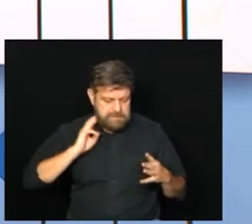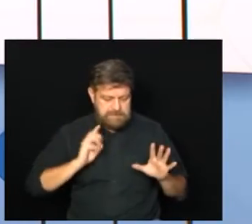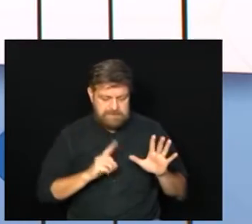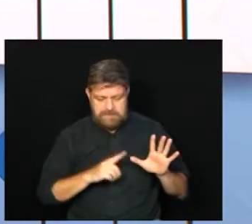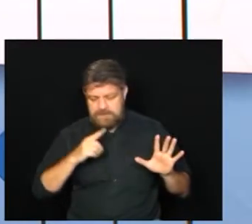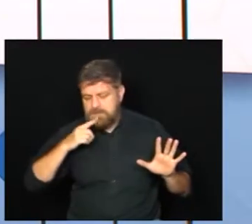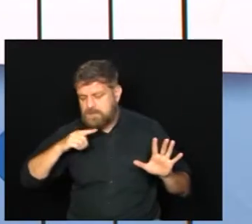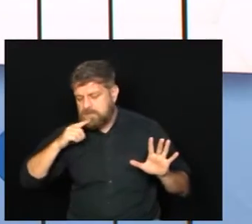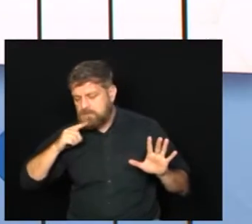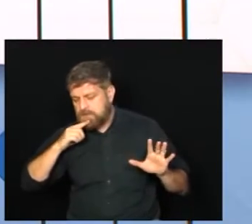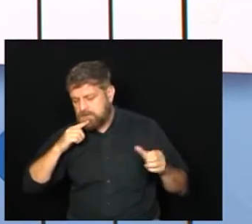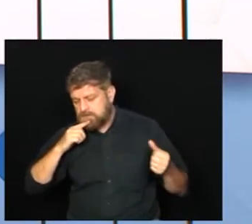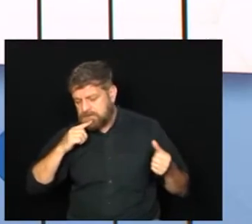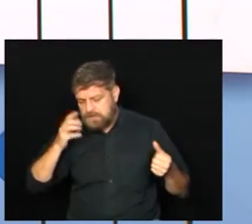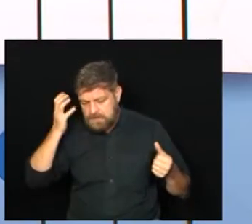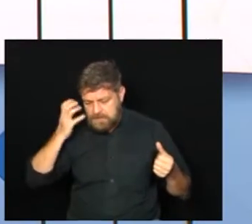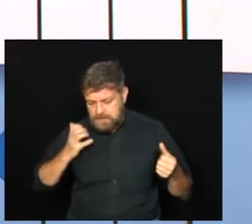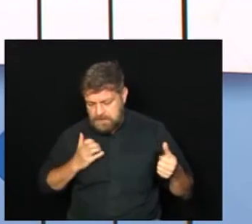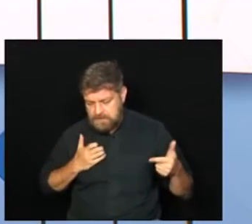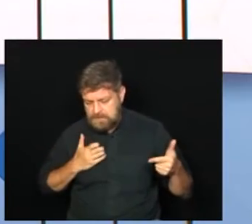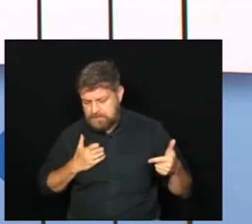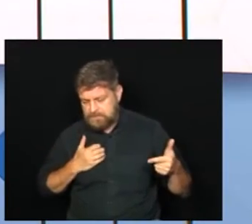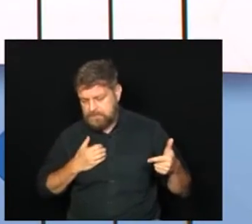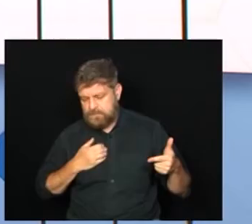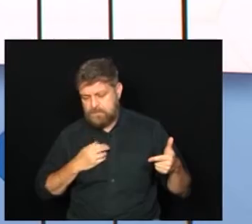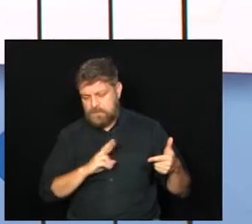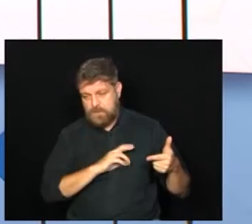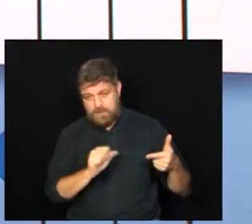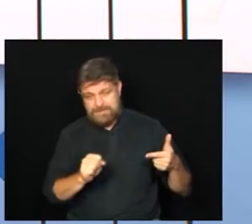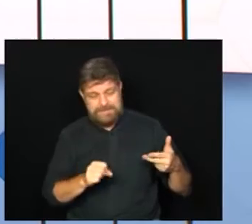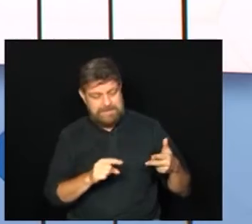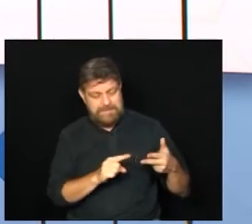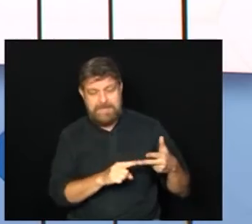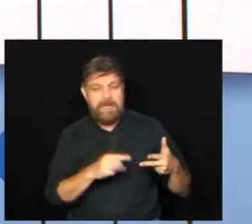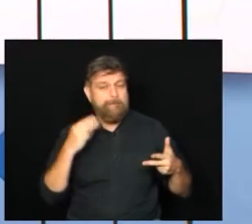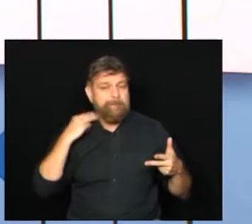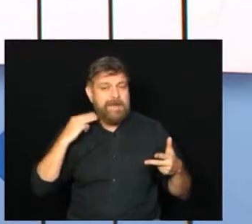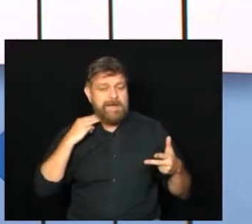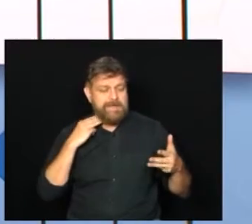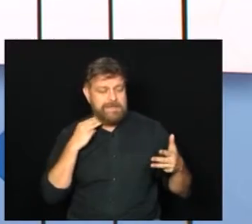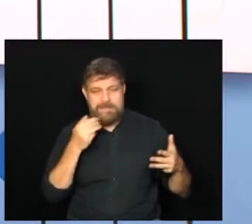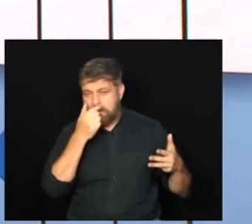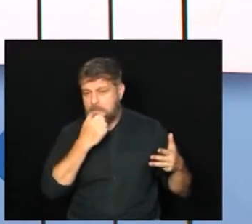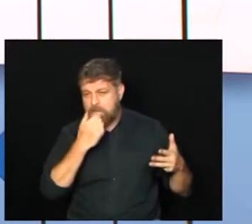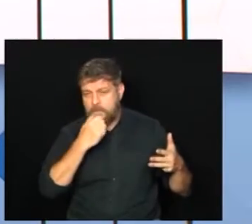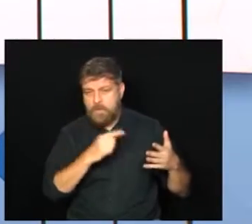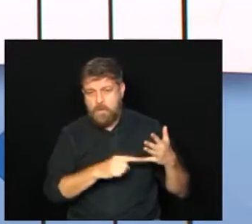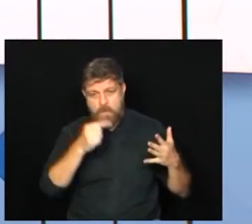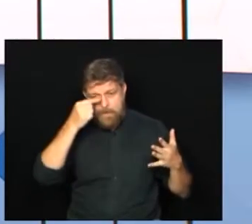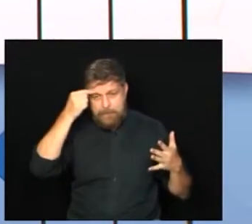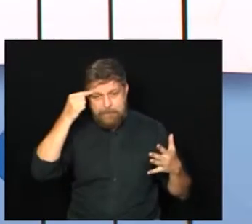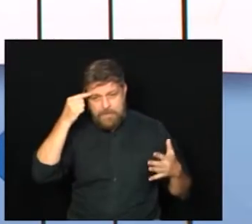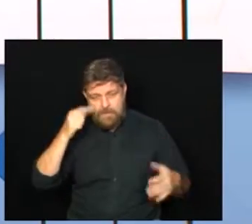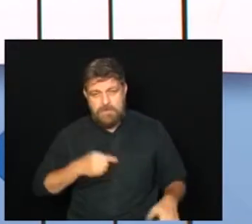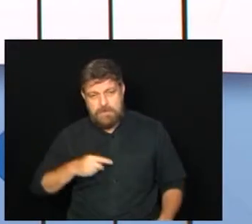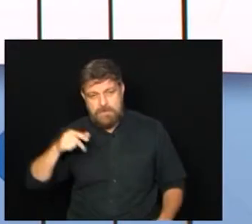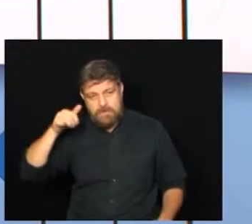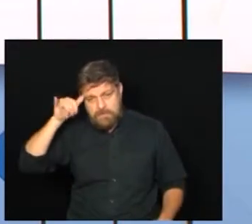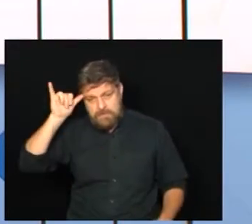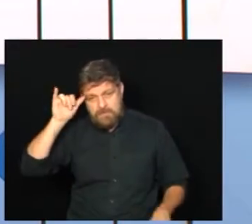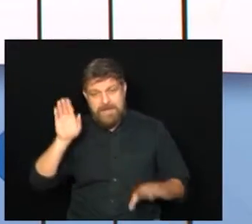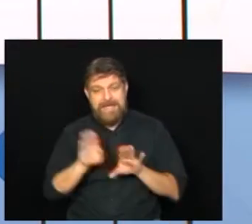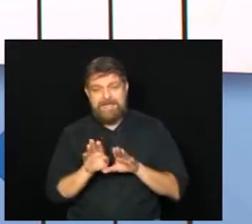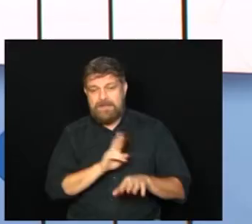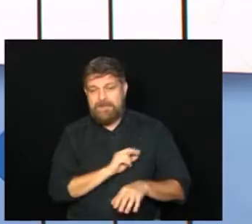Eduardo Magoga, Guida Calisto, Luiz Rossini, Mariana Conte, Marrom Cunha, Paola Miguel, Paulo Búfalo e